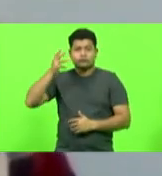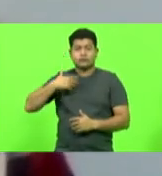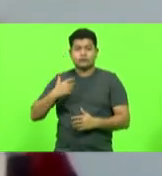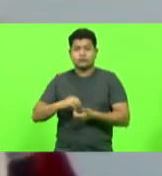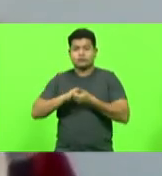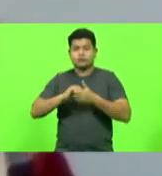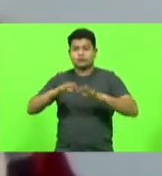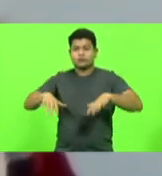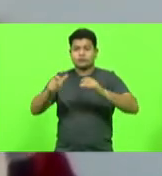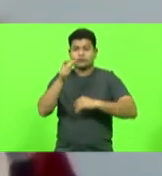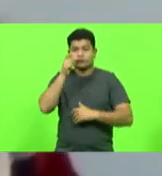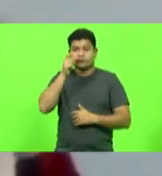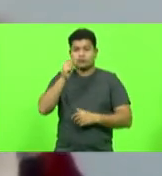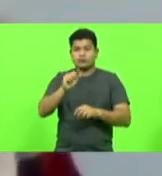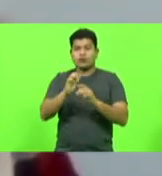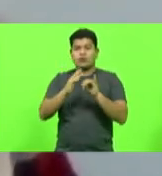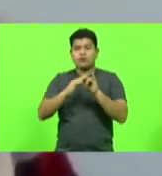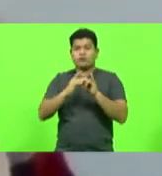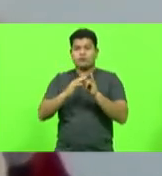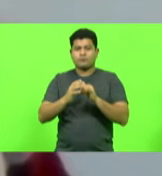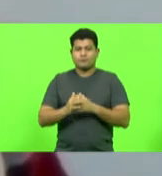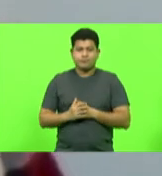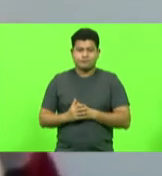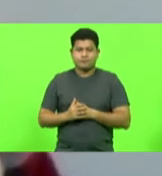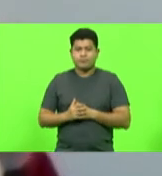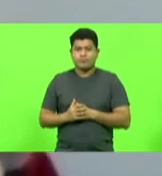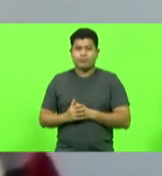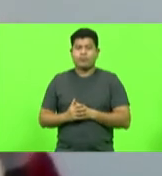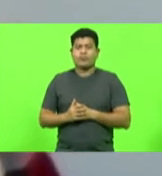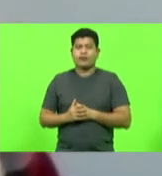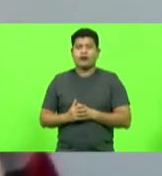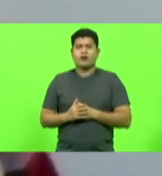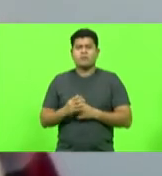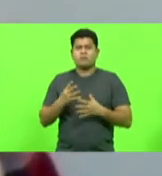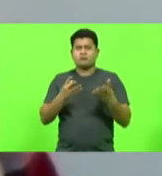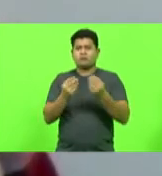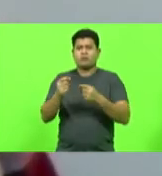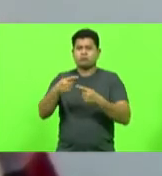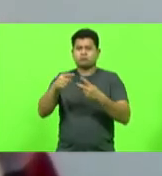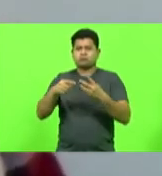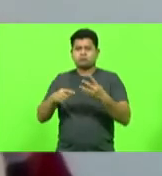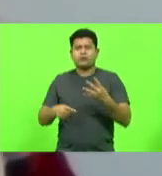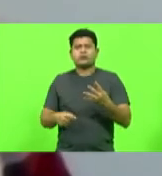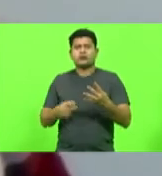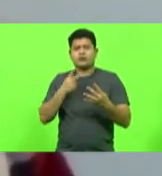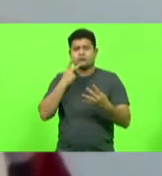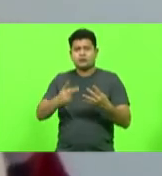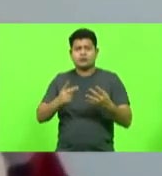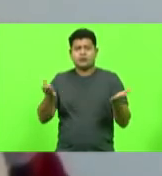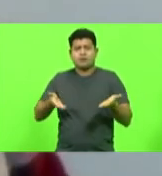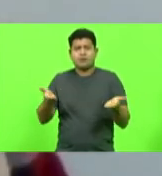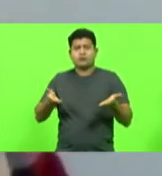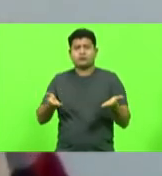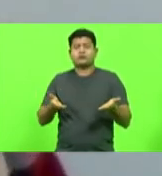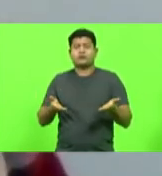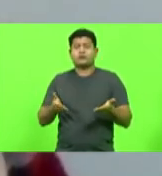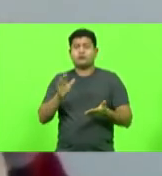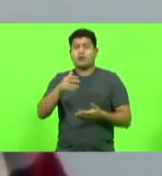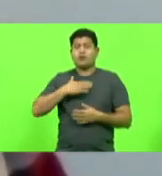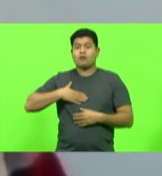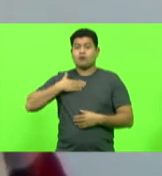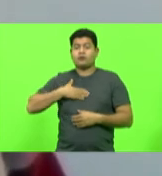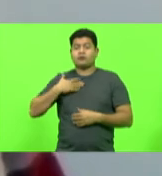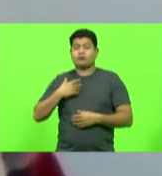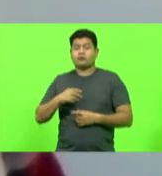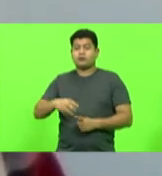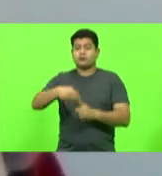acompanham, então, pelo YouTube. Muitos pontos importantes já foram destacados e pontuados de forma assertiva, mas eu gostaria só de ressaltar um